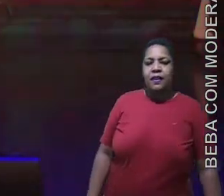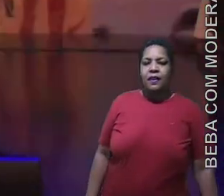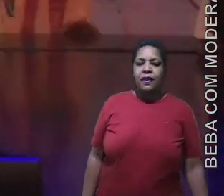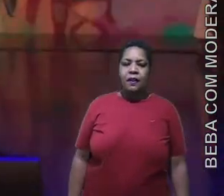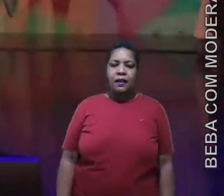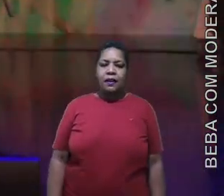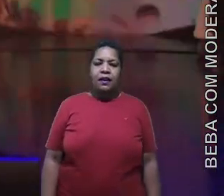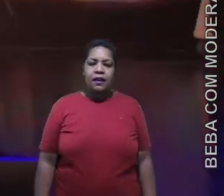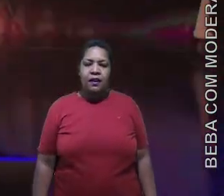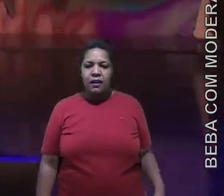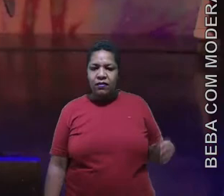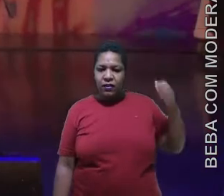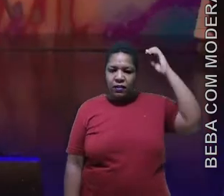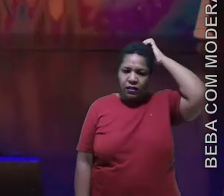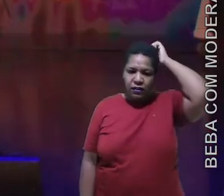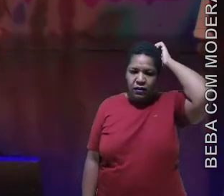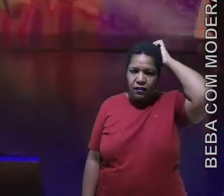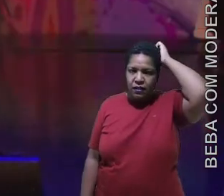e